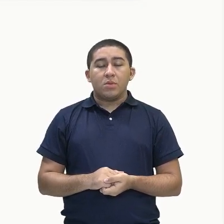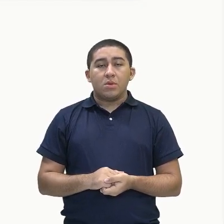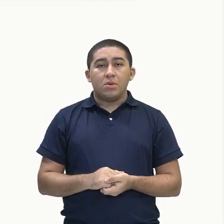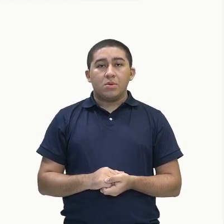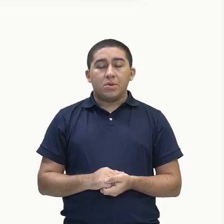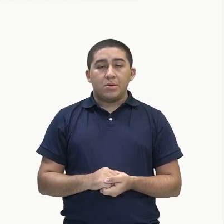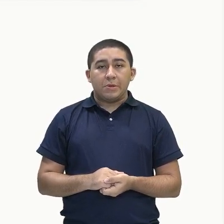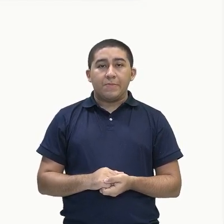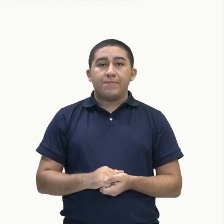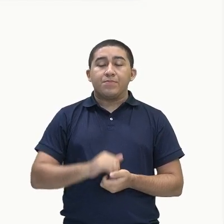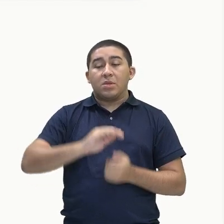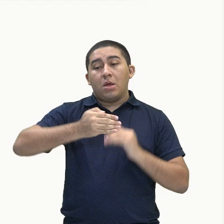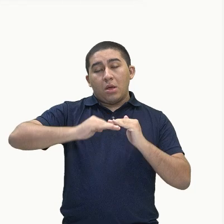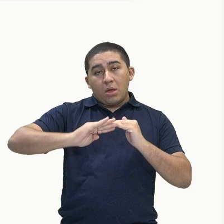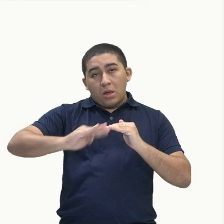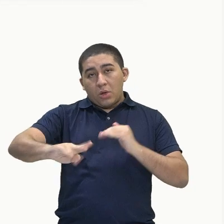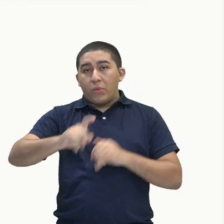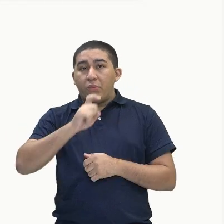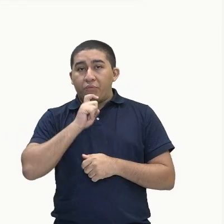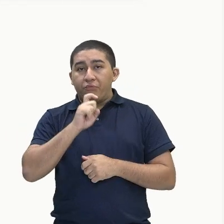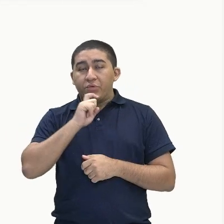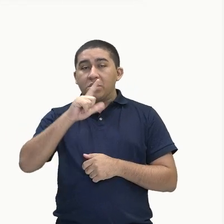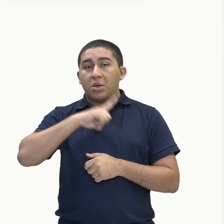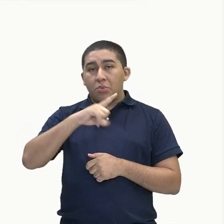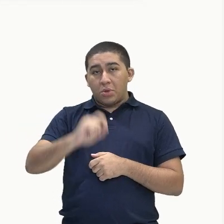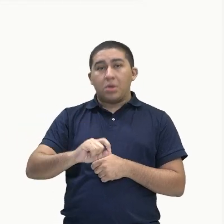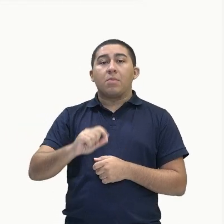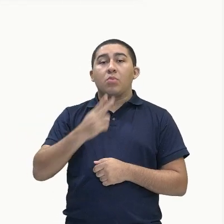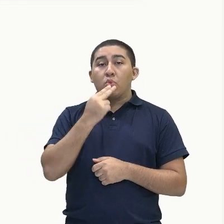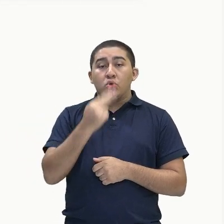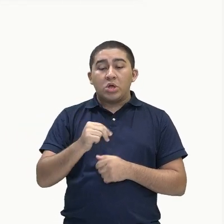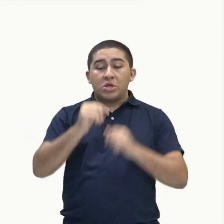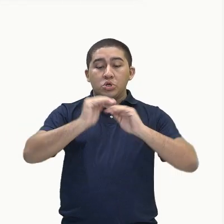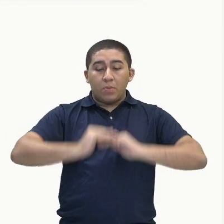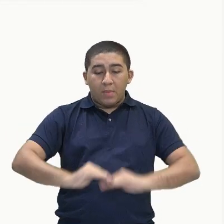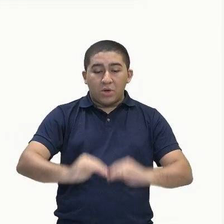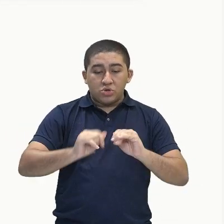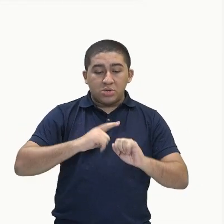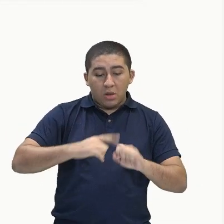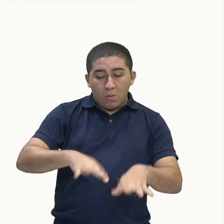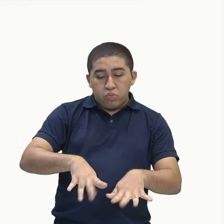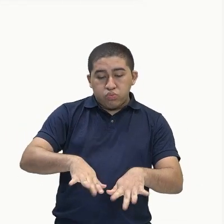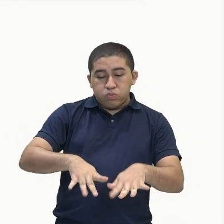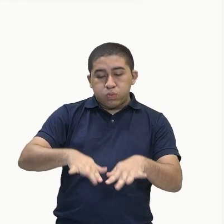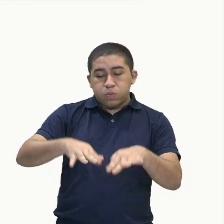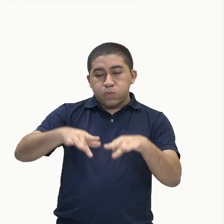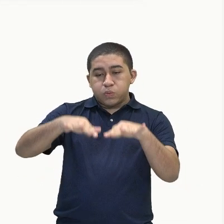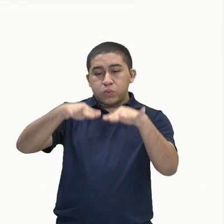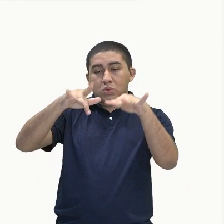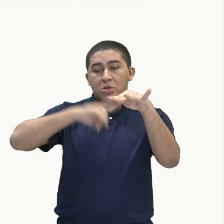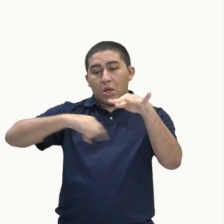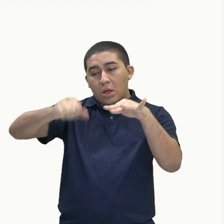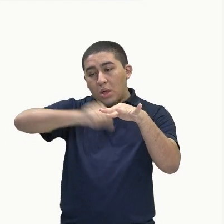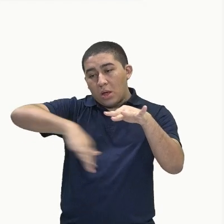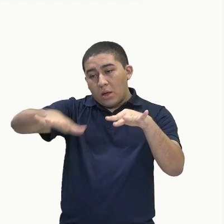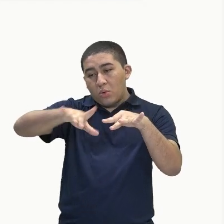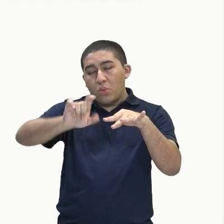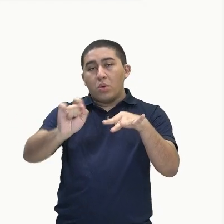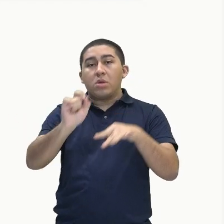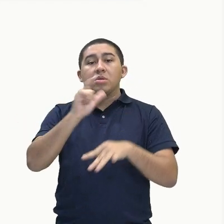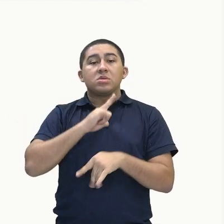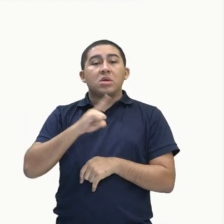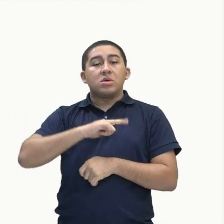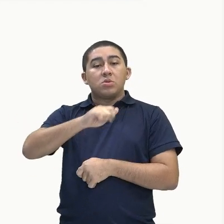superfície carregam nutrientes das profundezas, tornando essas áreas tornando essas áreas pontos